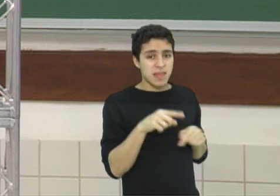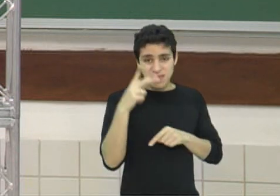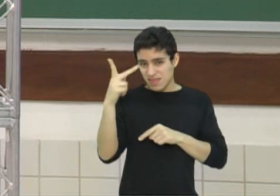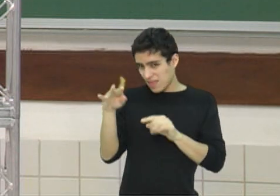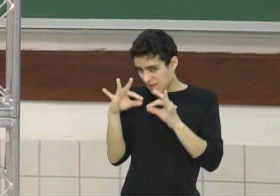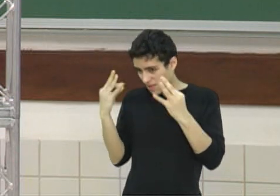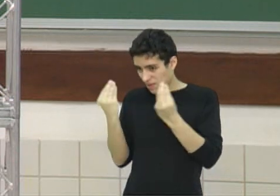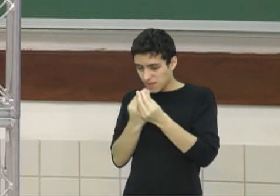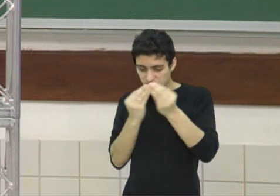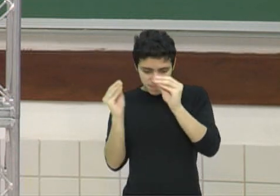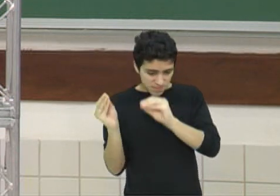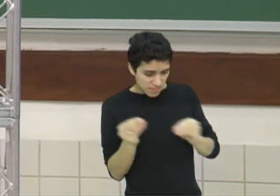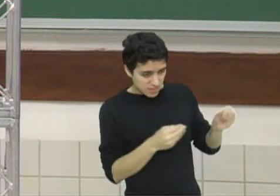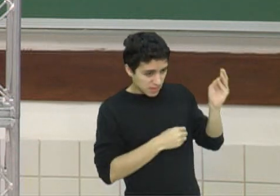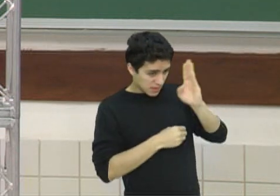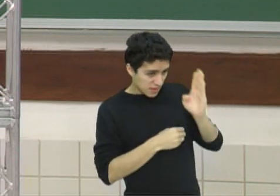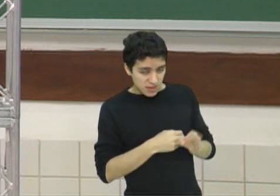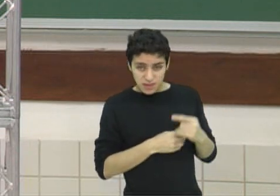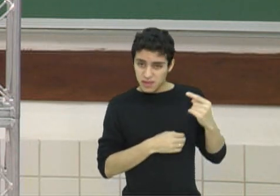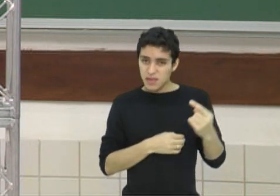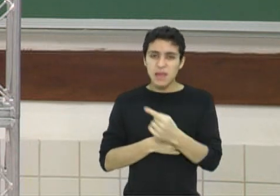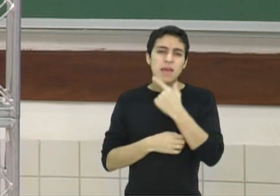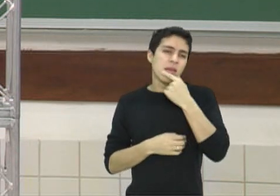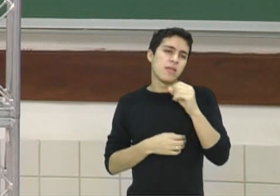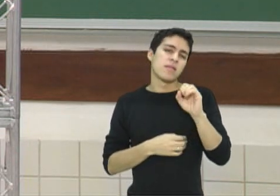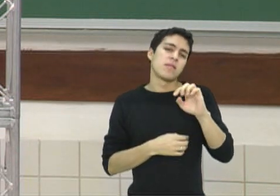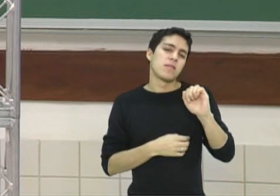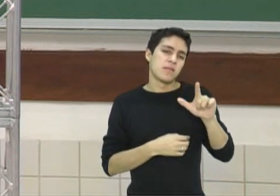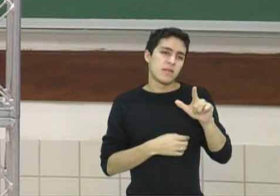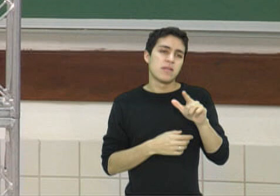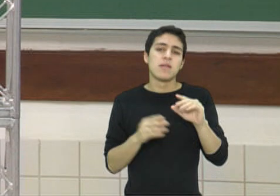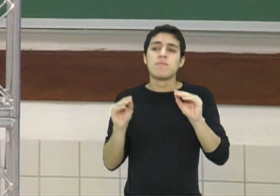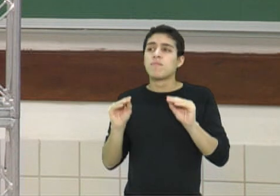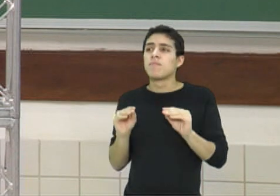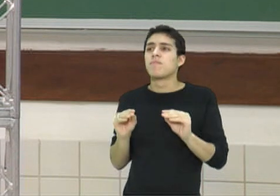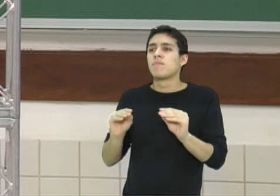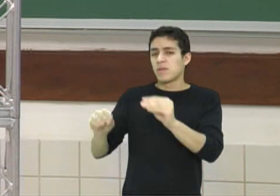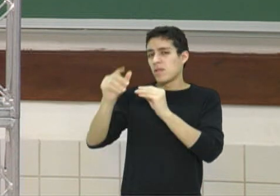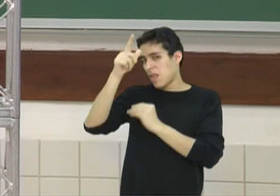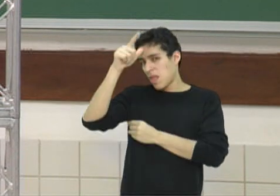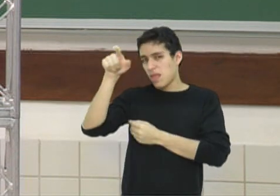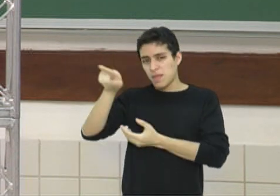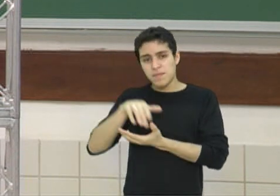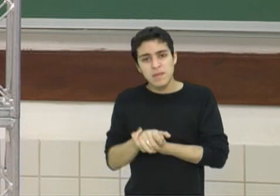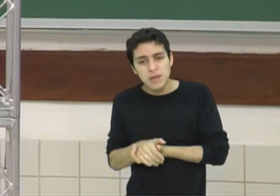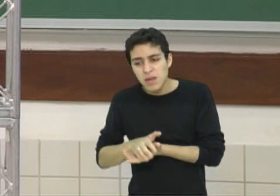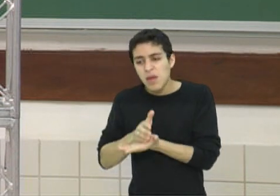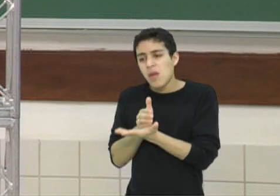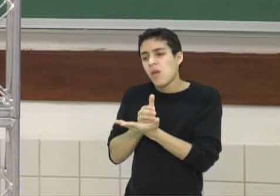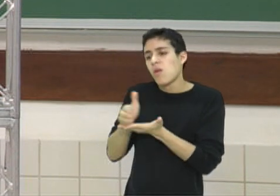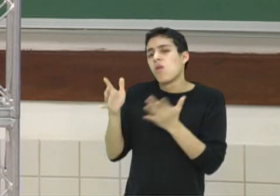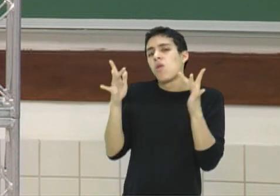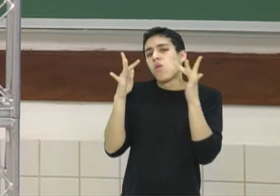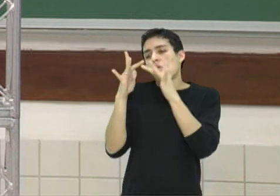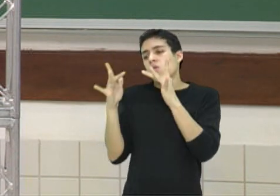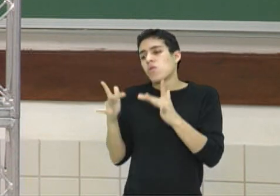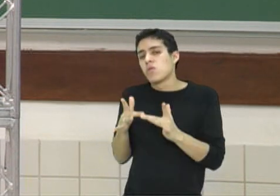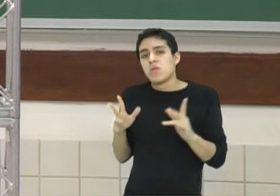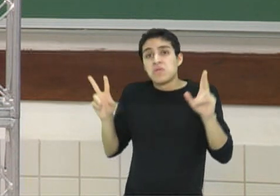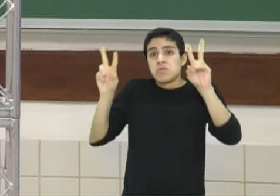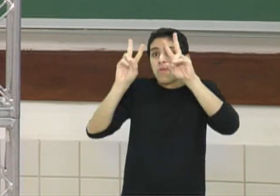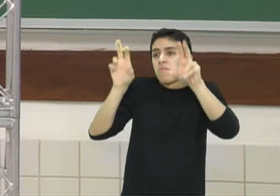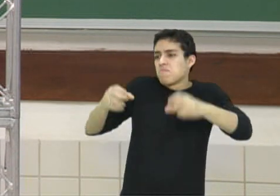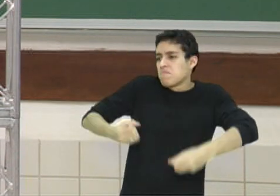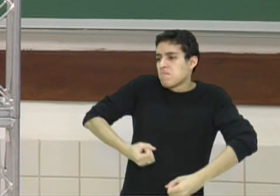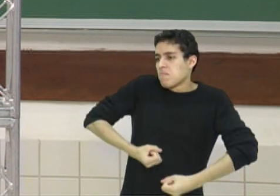Segal veio para o Brasil. E Segal, ele foi para Dresden, Alemanha, e começou a ter contato com o expressionismo